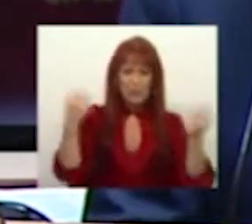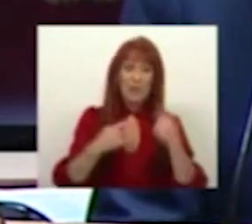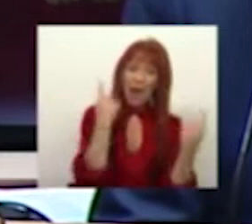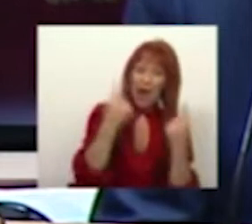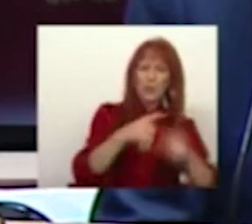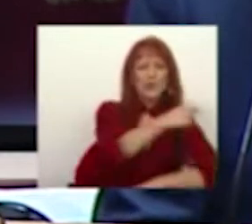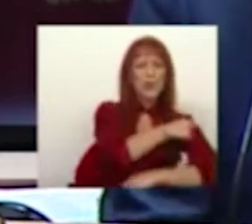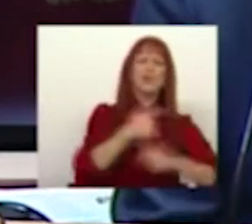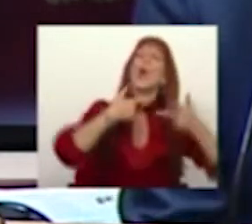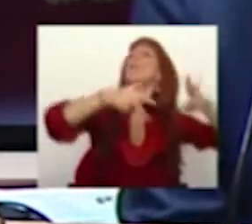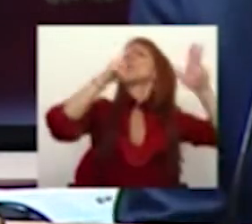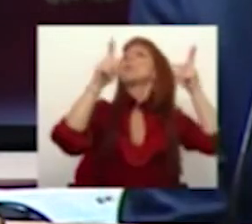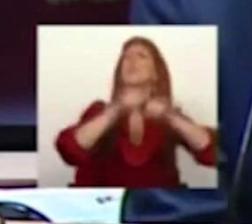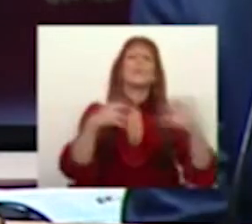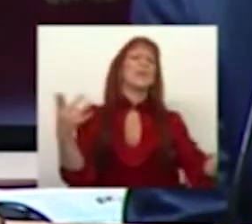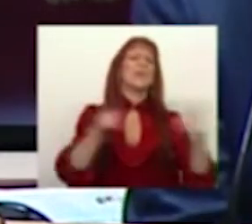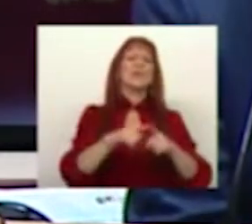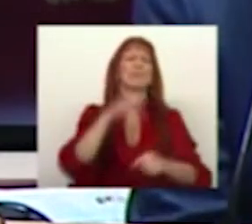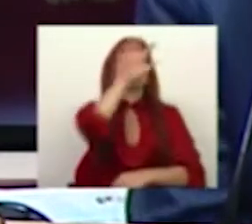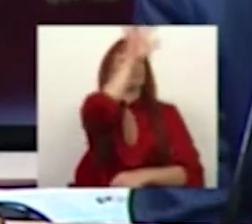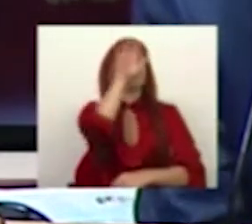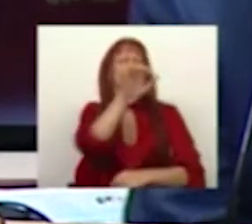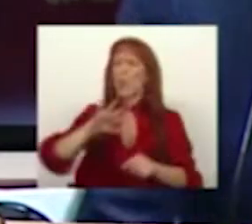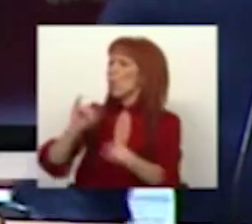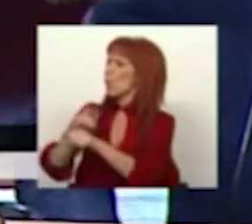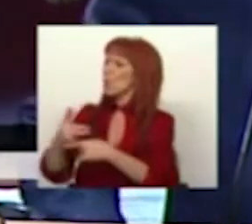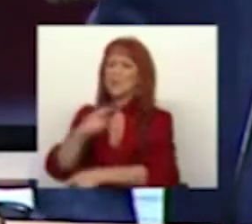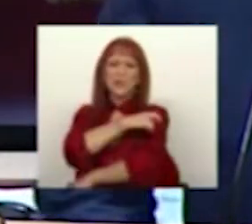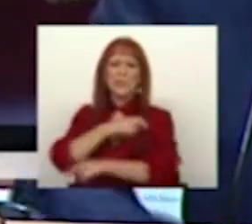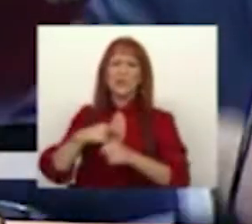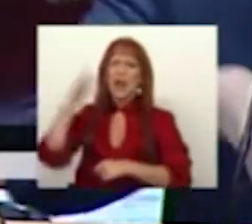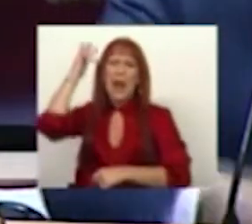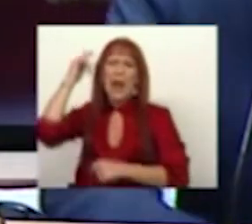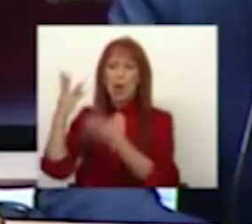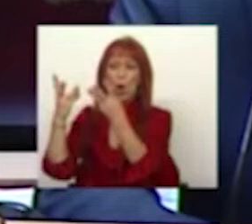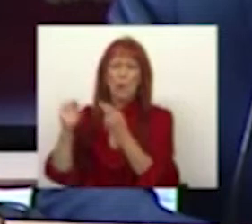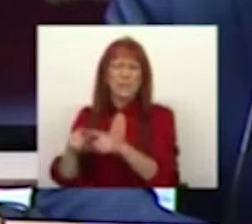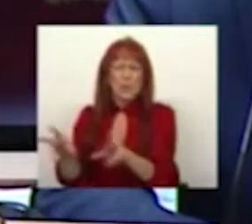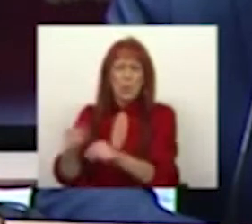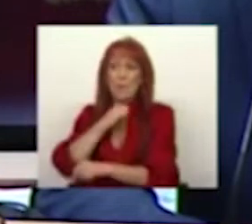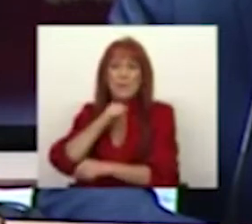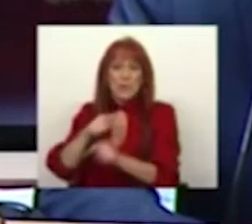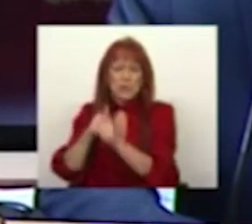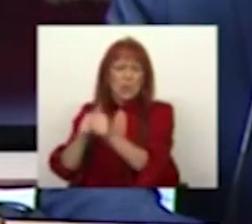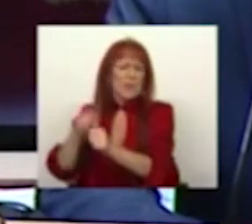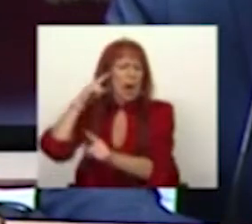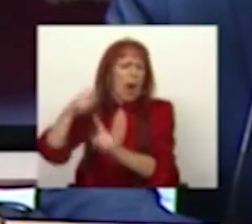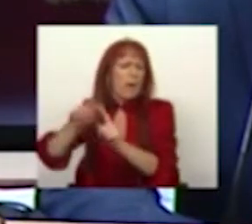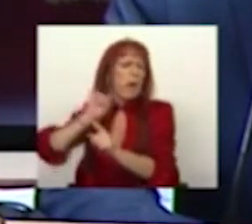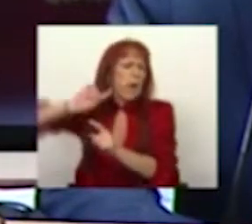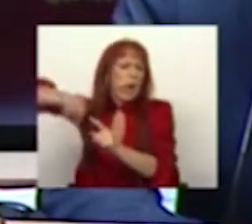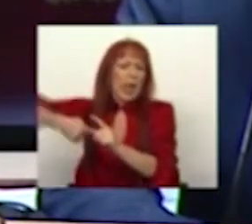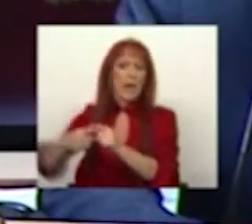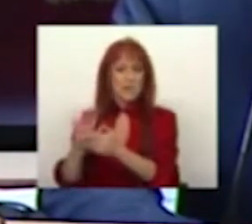Uns em nome de um liberalismo mirífico e indefinido, outros em nome de uma doutrina orçamental que nunca permitiu cumprir os objetivos